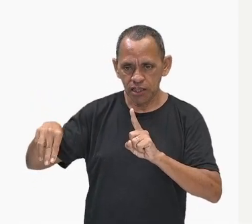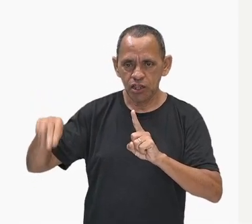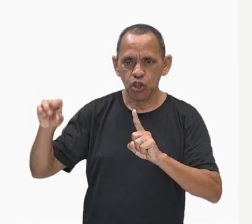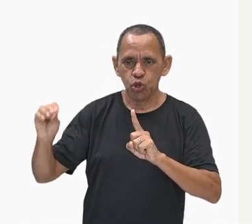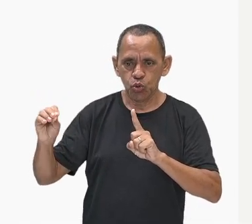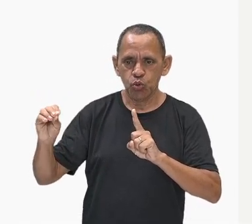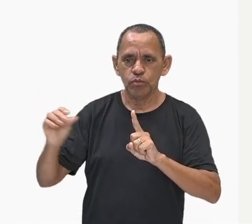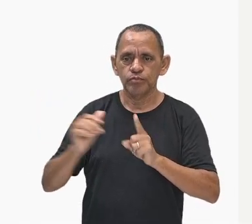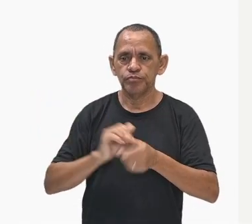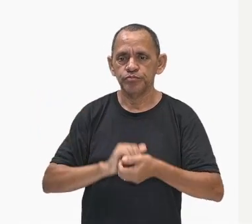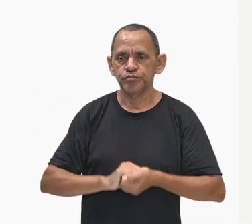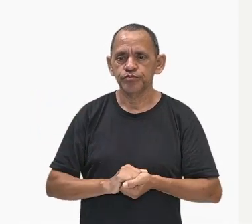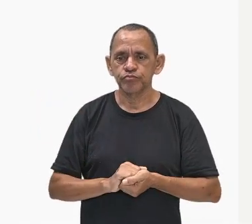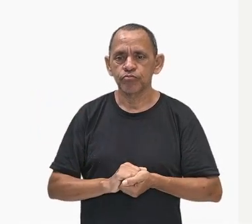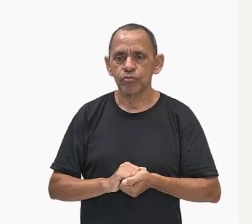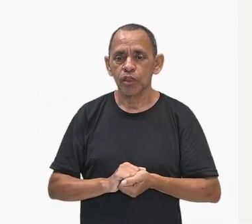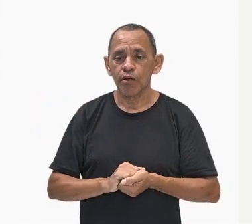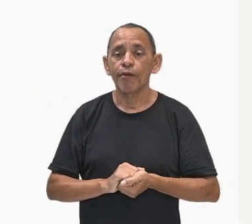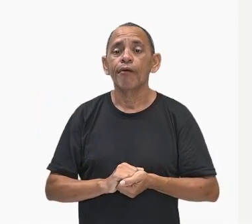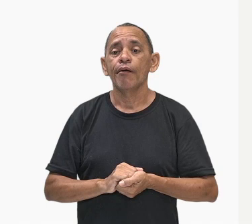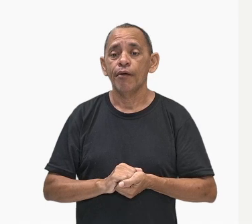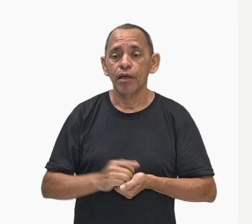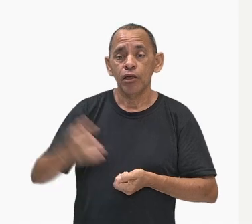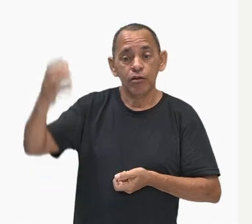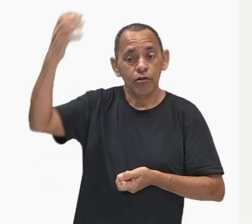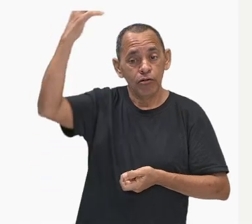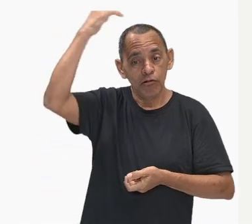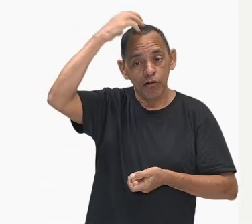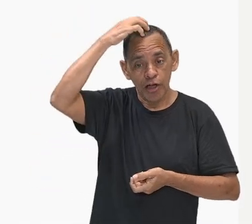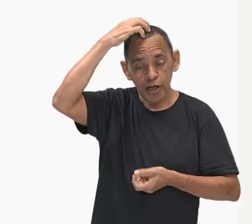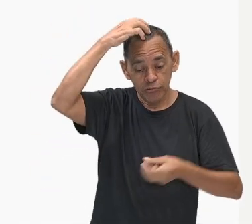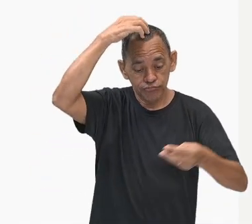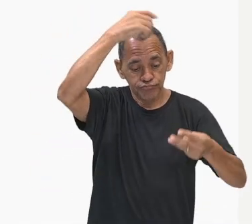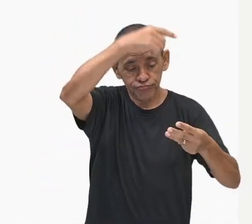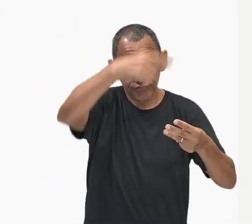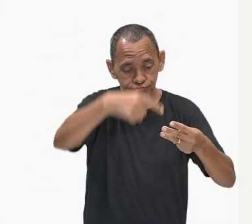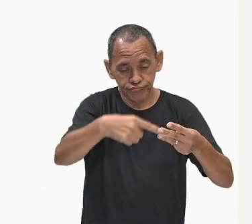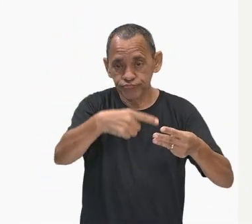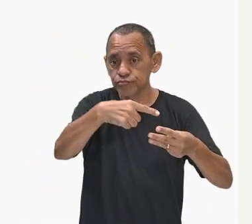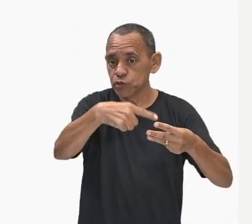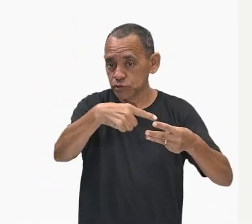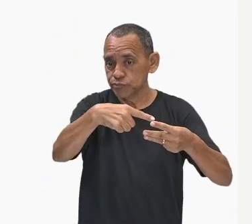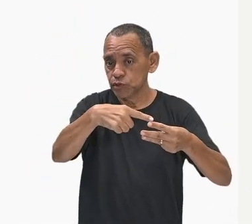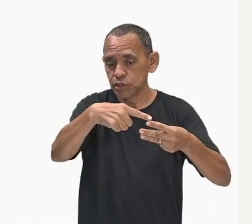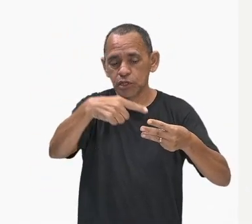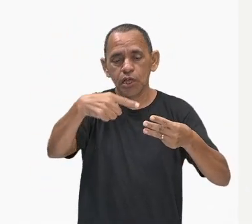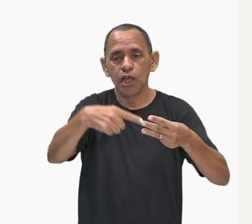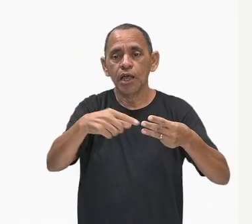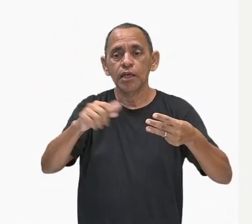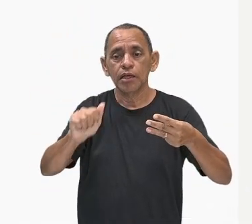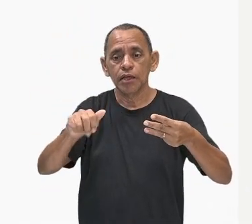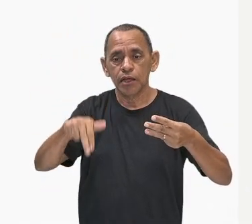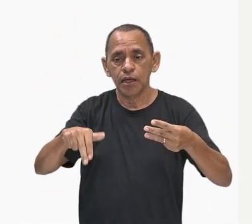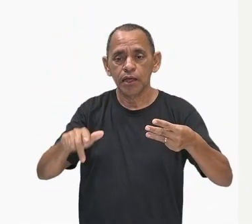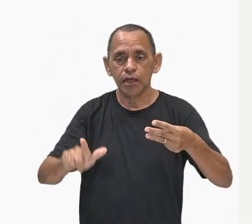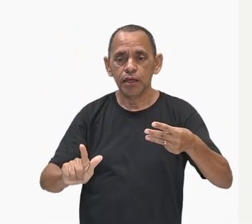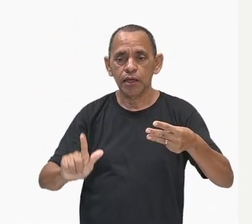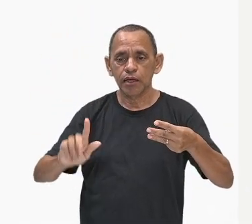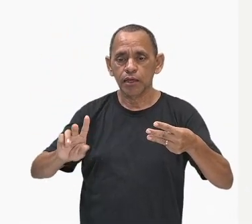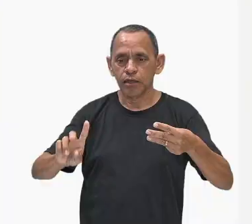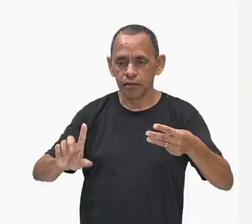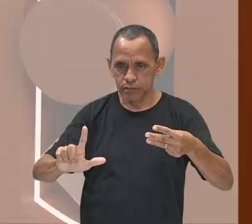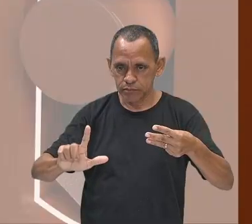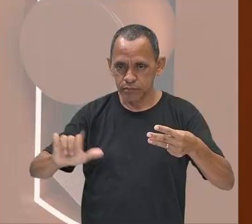os anglicanos e os calvinistas? Porque eles divergiam em interesses tanto religiosos como